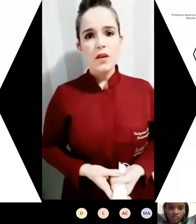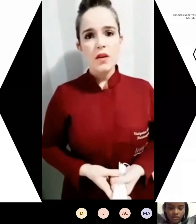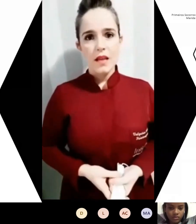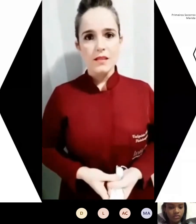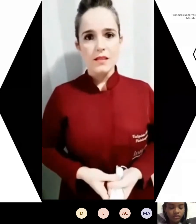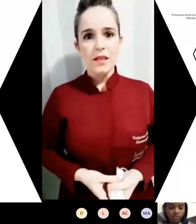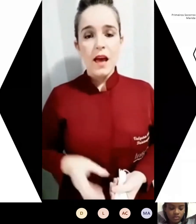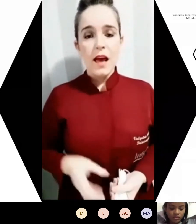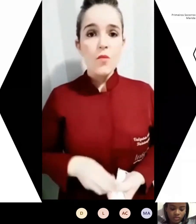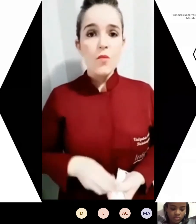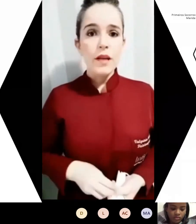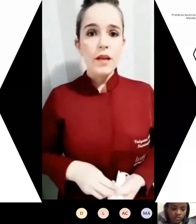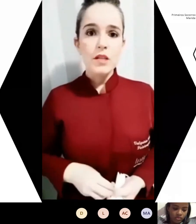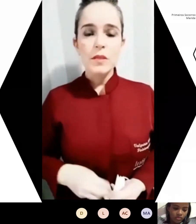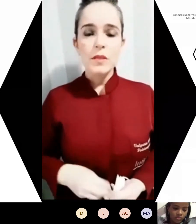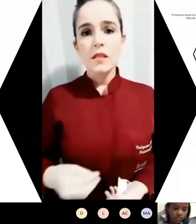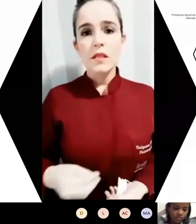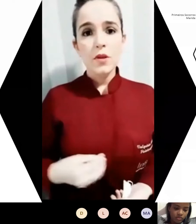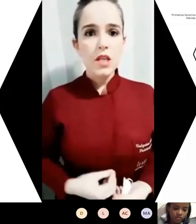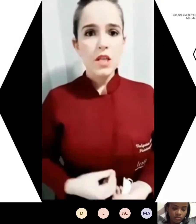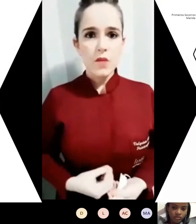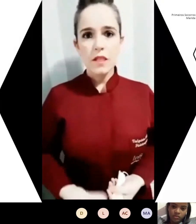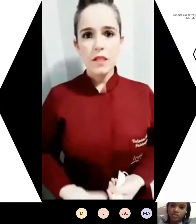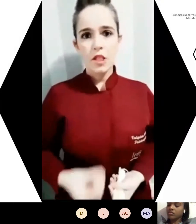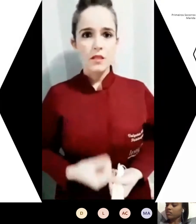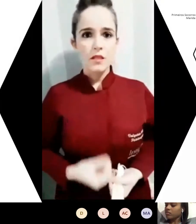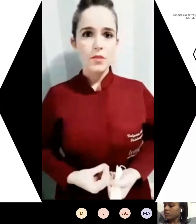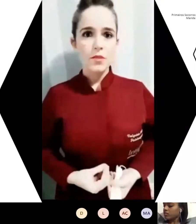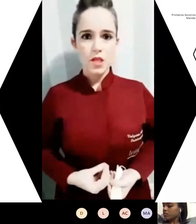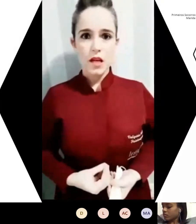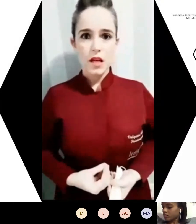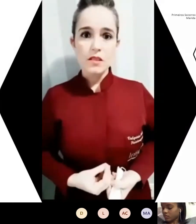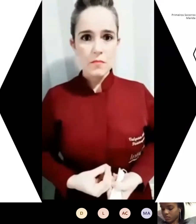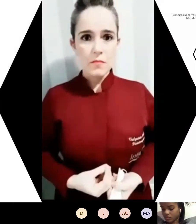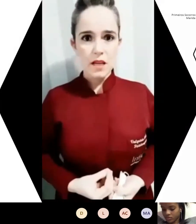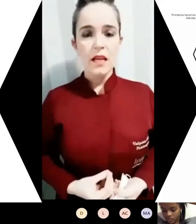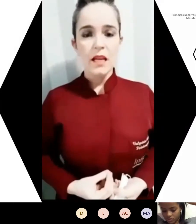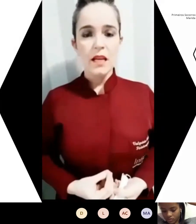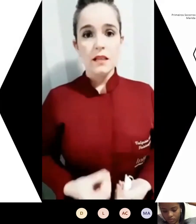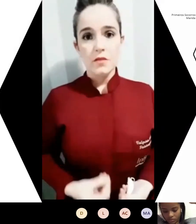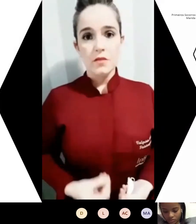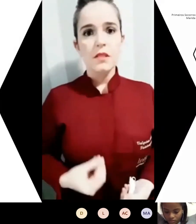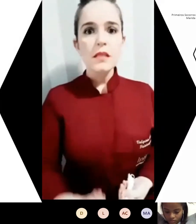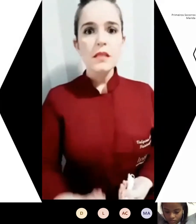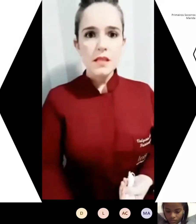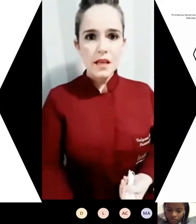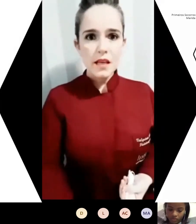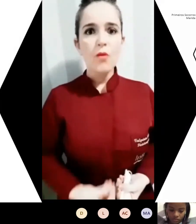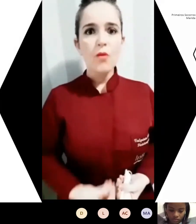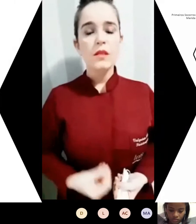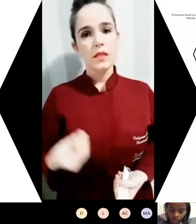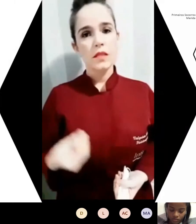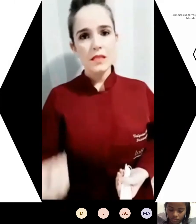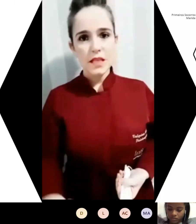Mas o que acontece? É um momento que a gente precisa se proteger, é um momento que a gente precisa proteger a nossa família. Então, se você